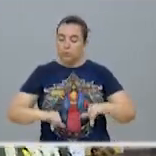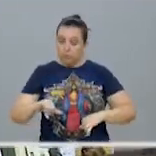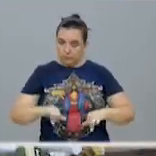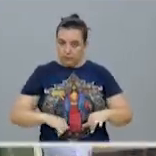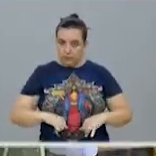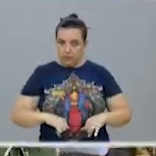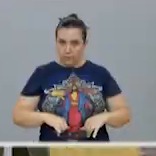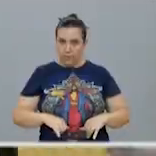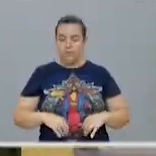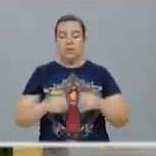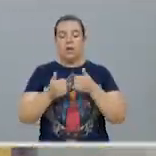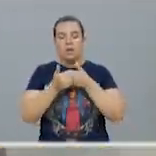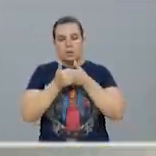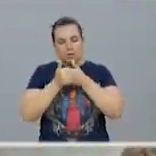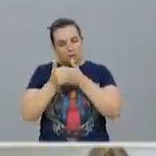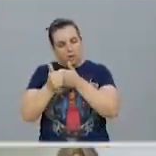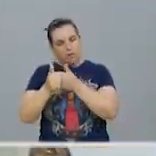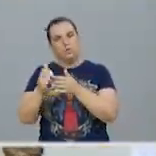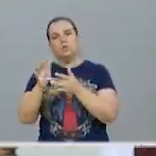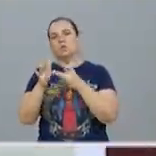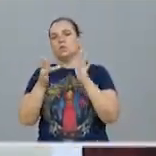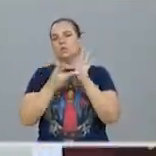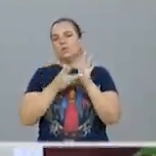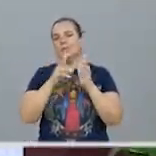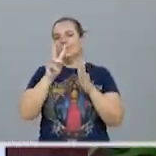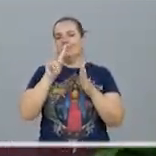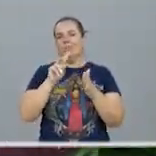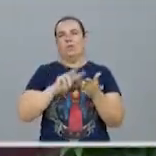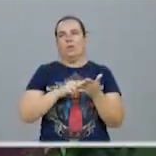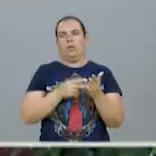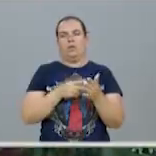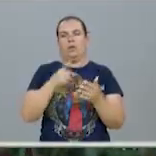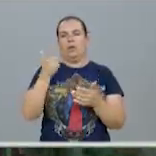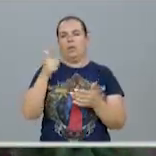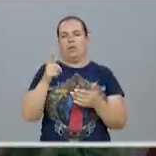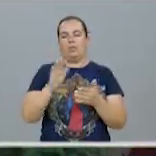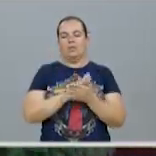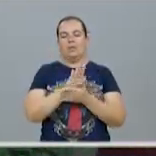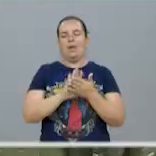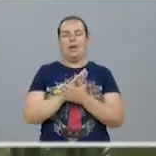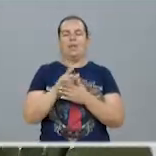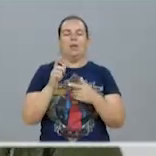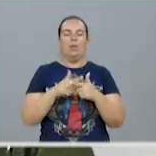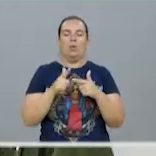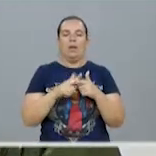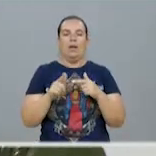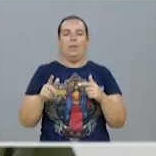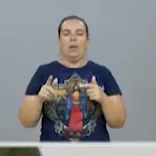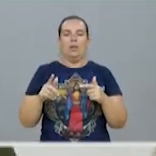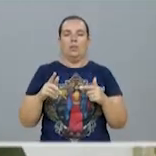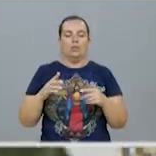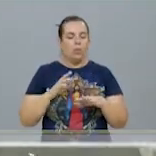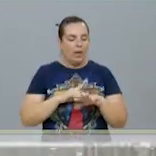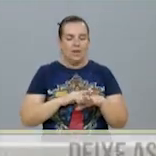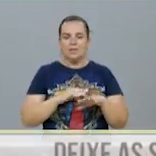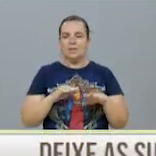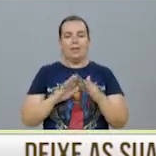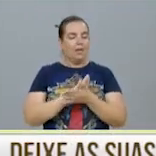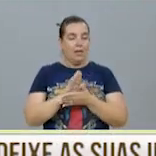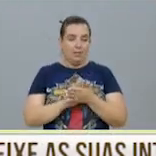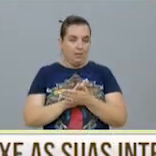Seguir Jesus não significa que estamos imunes de um câncer. Não significa que nós estamos imunes de uma